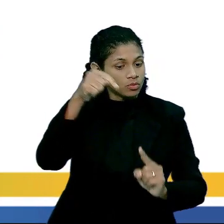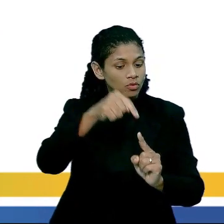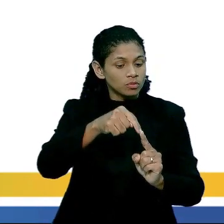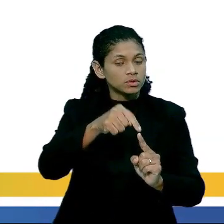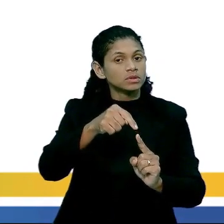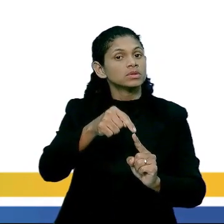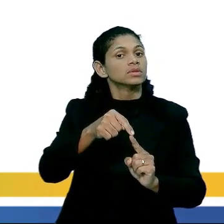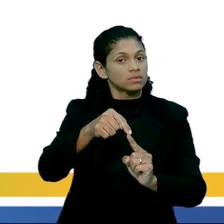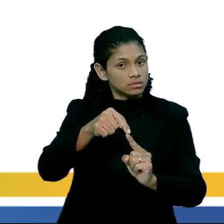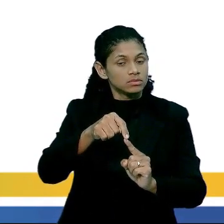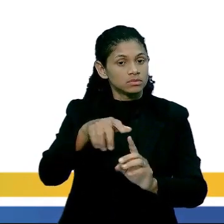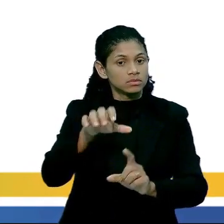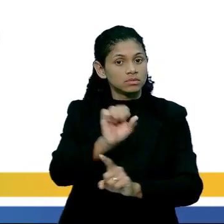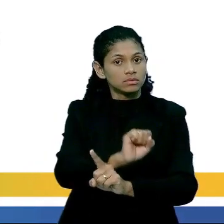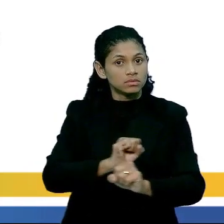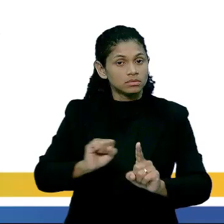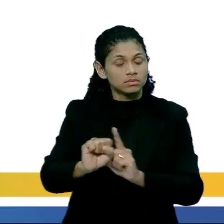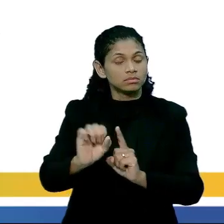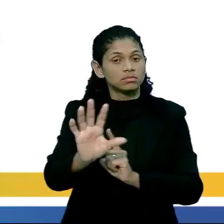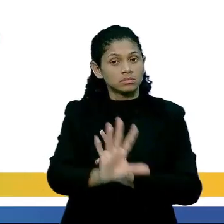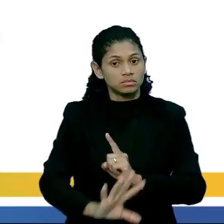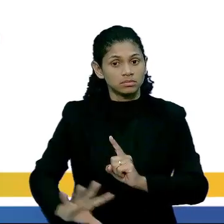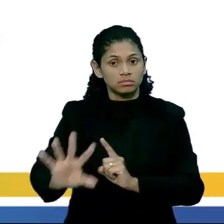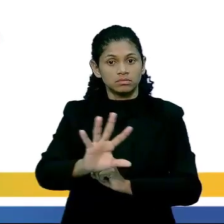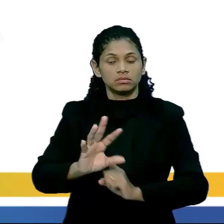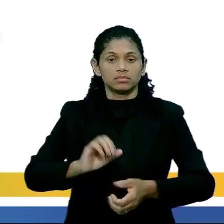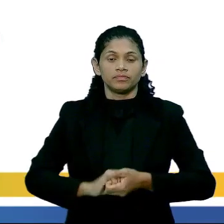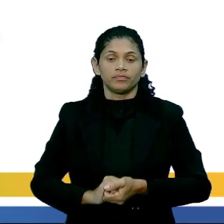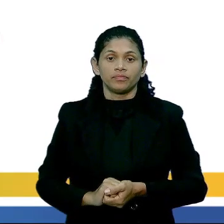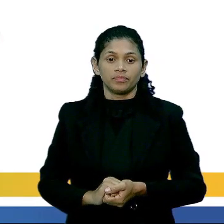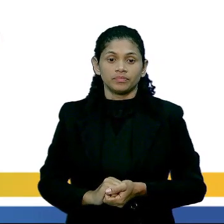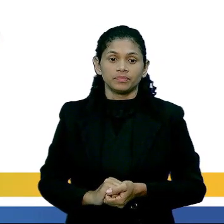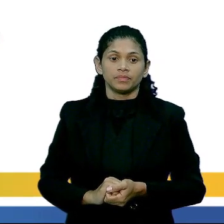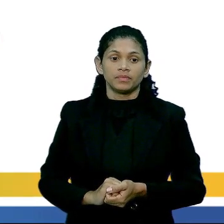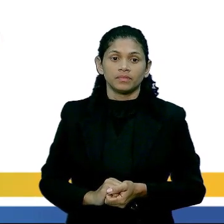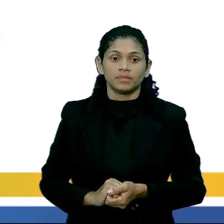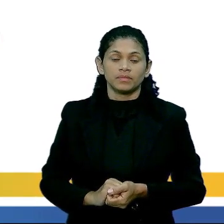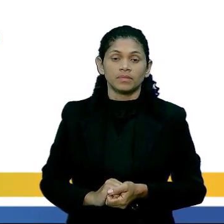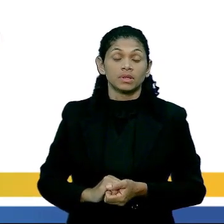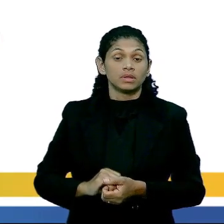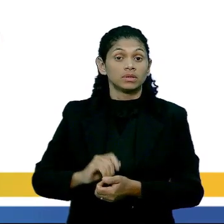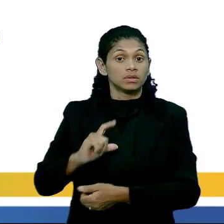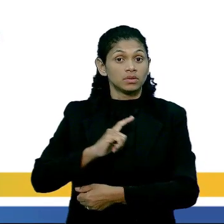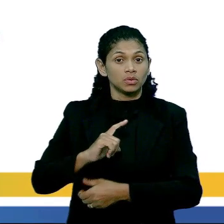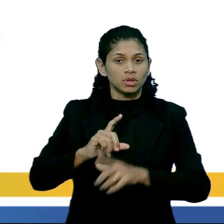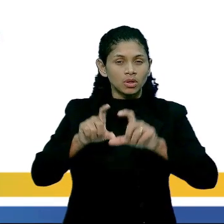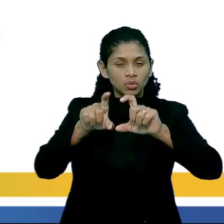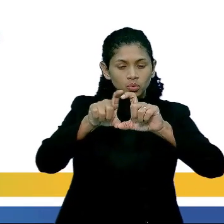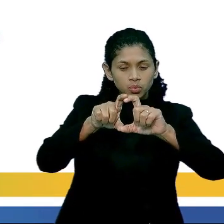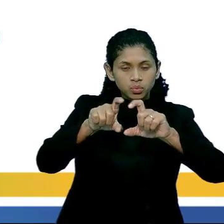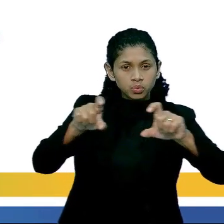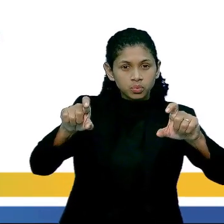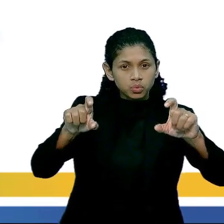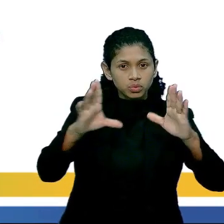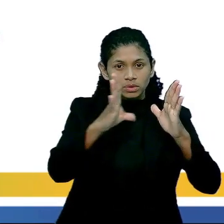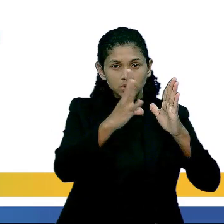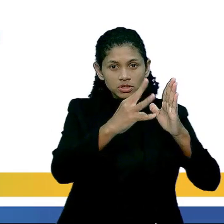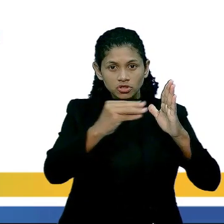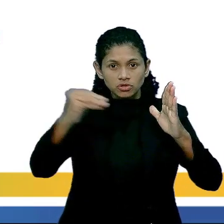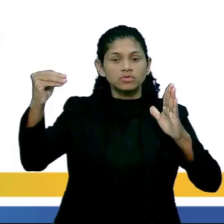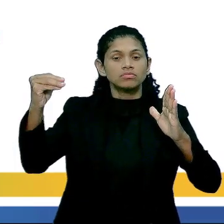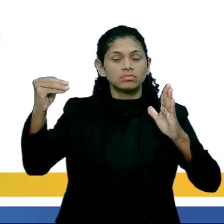indo para parte que interessa da questão nós temos o fragmento que pretende o que a